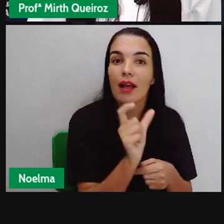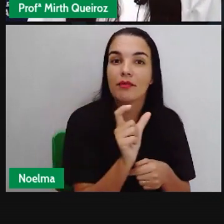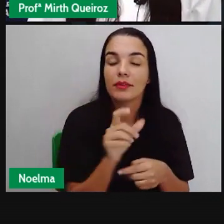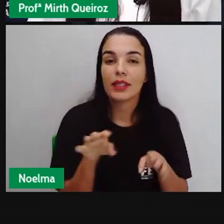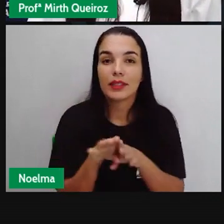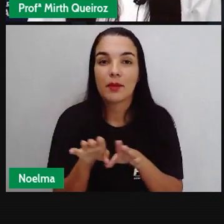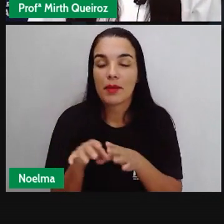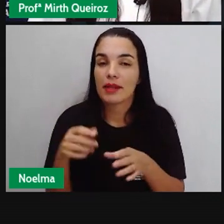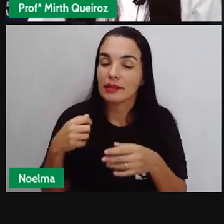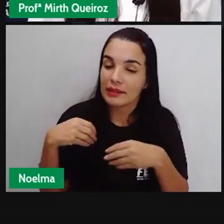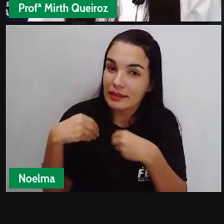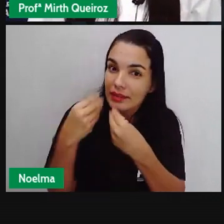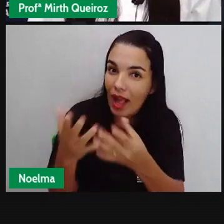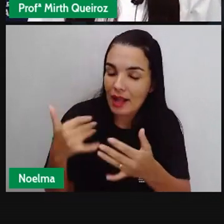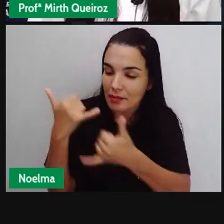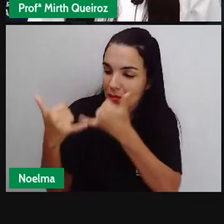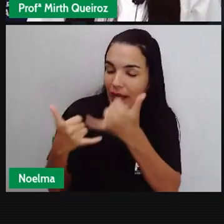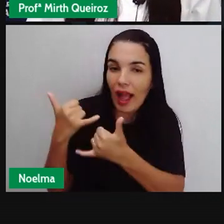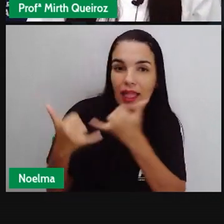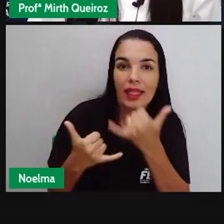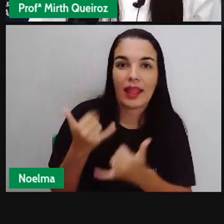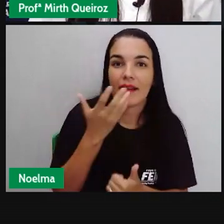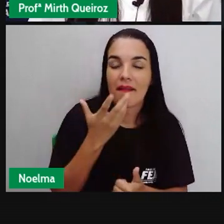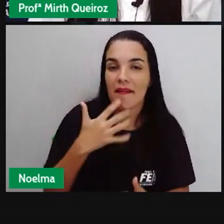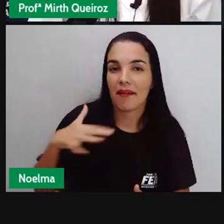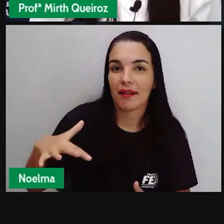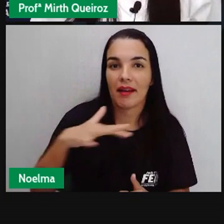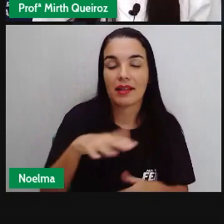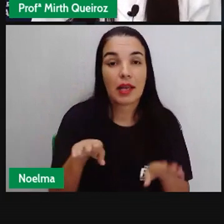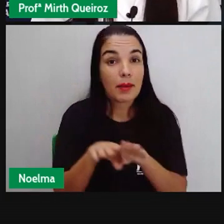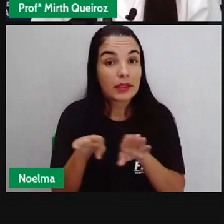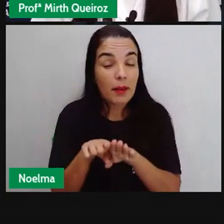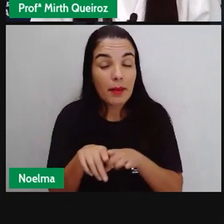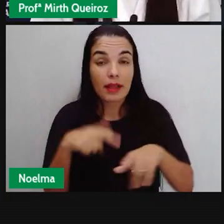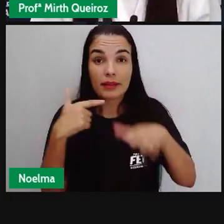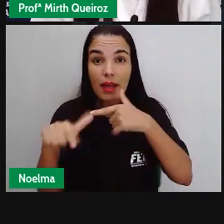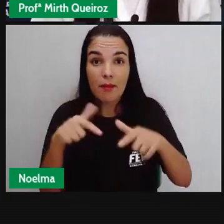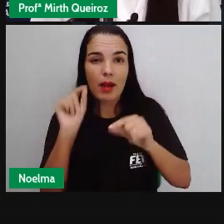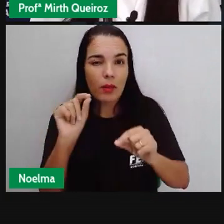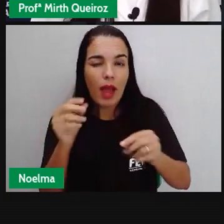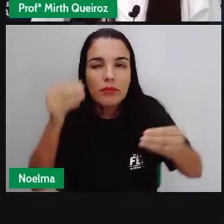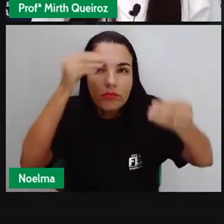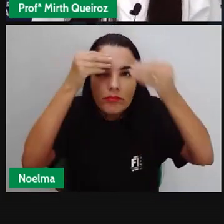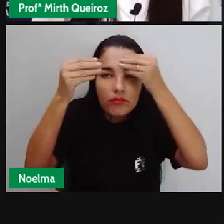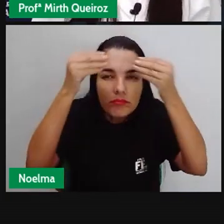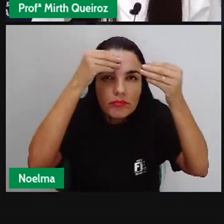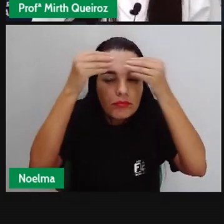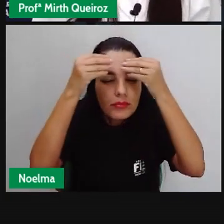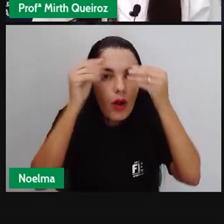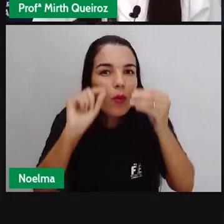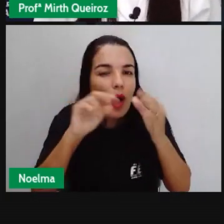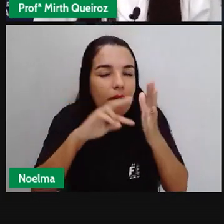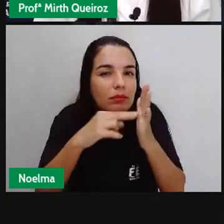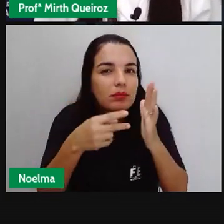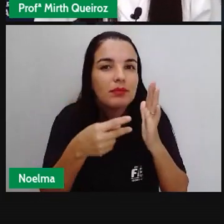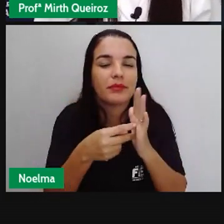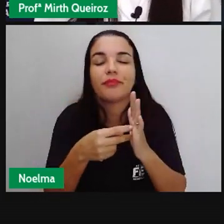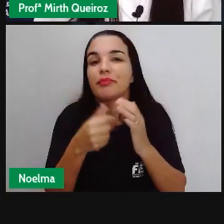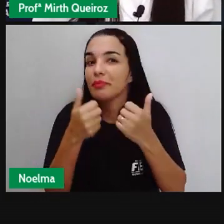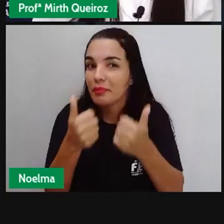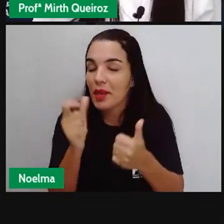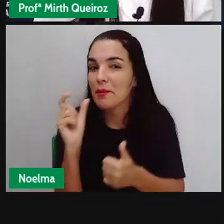elas trabalham a memorização e a fixação de alguns conceitos. Então, é muito